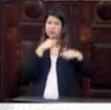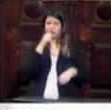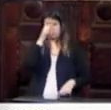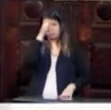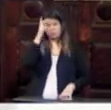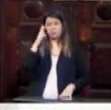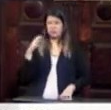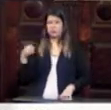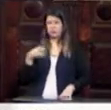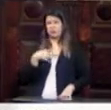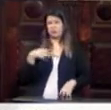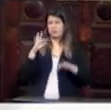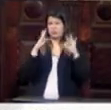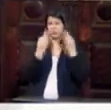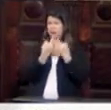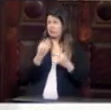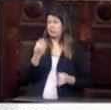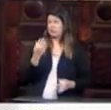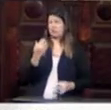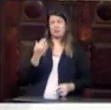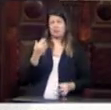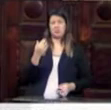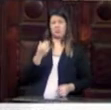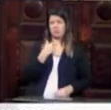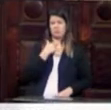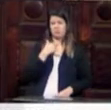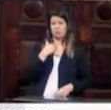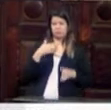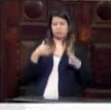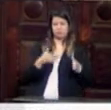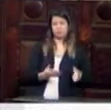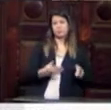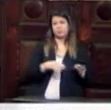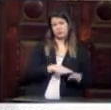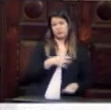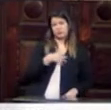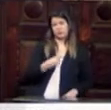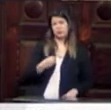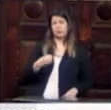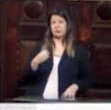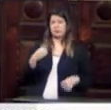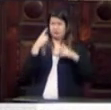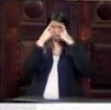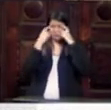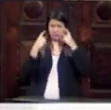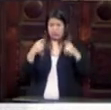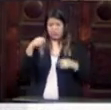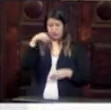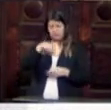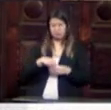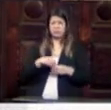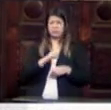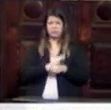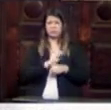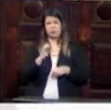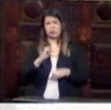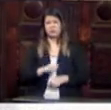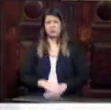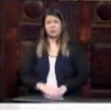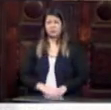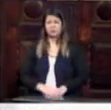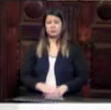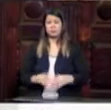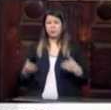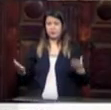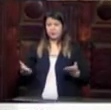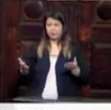venham enterrar seus filhos precocemente, fruto da violência no Estado e a violência do Estado. Hoje, saindo daqui